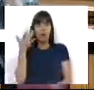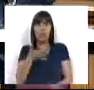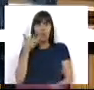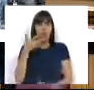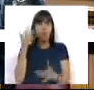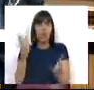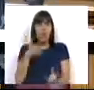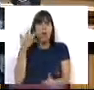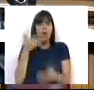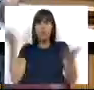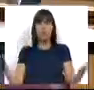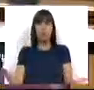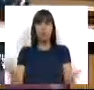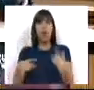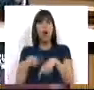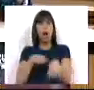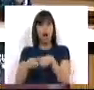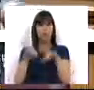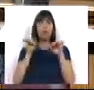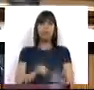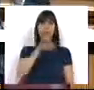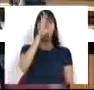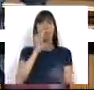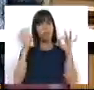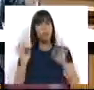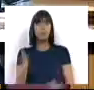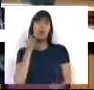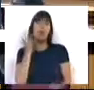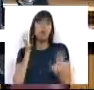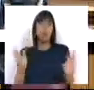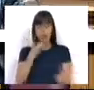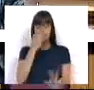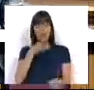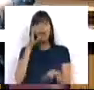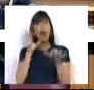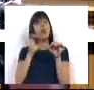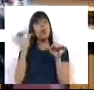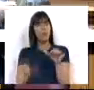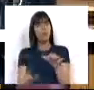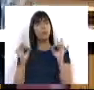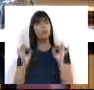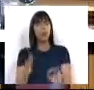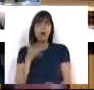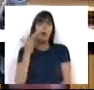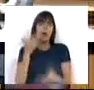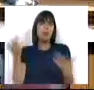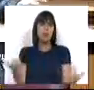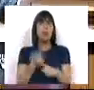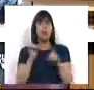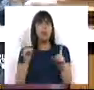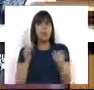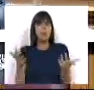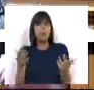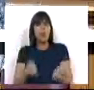absurdo, é um absurdo. Aliás, a política deste governo é um absurdo e a argumentação é obviamente absurda, porque não